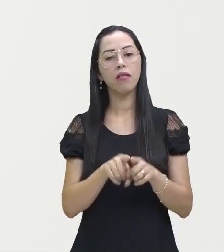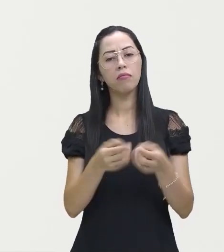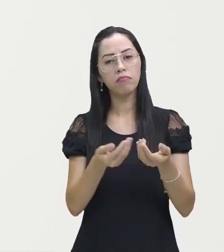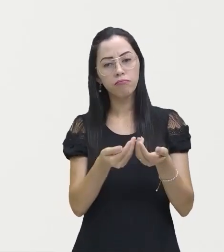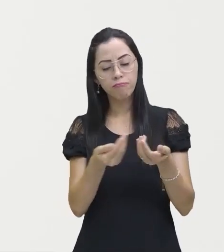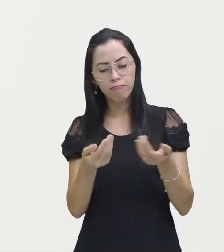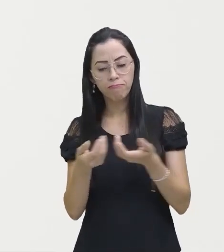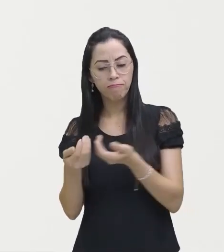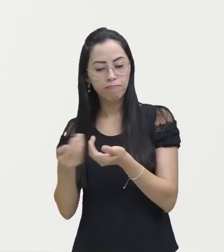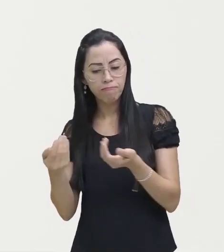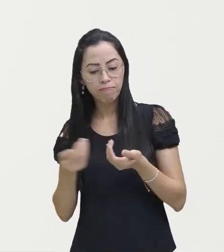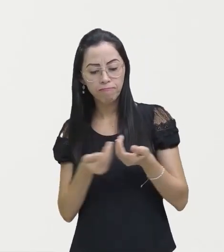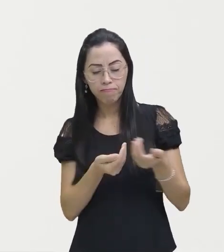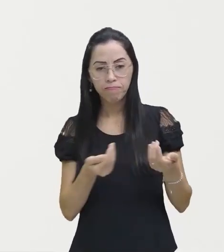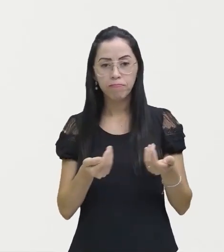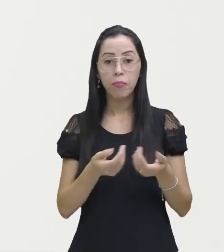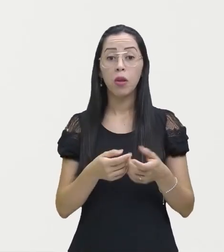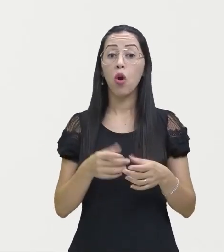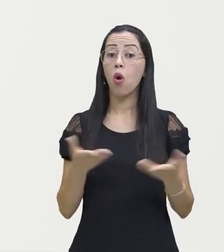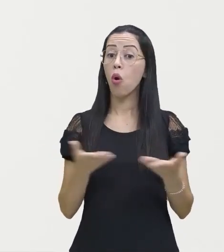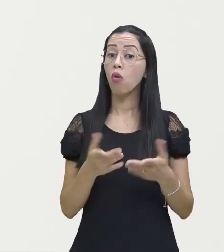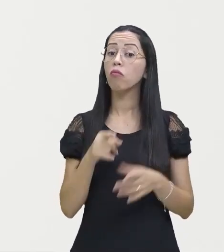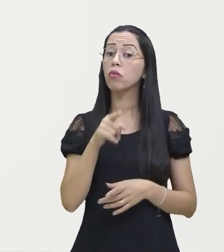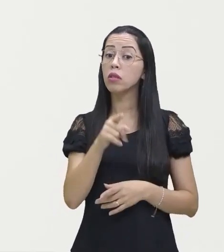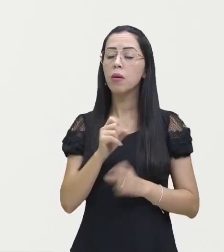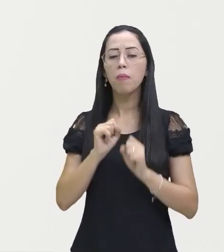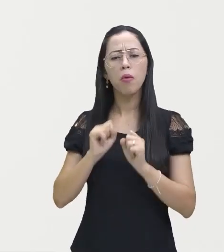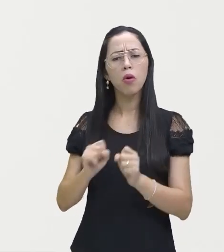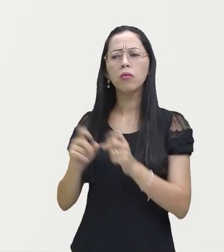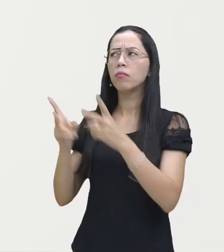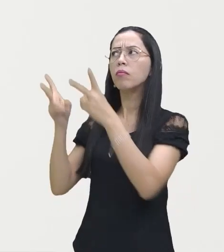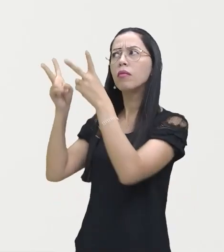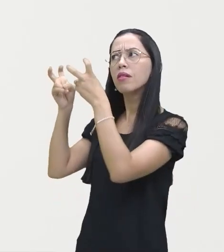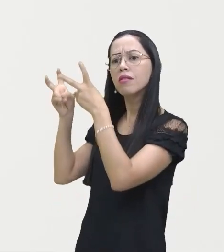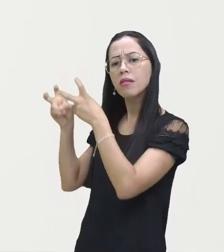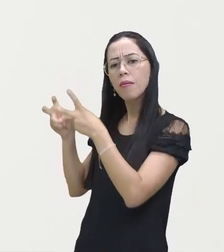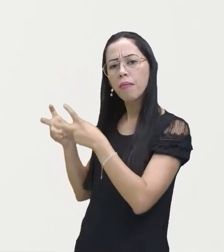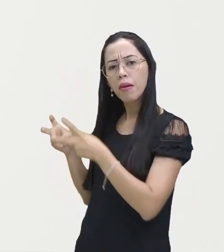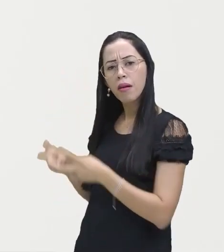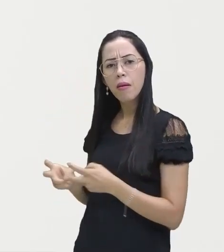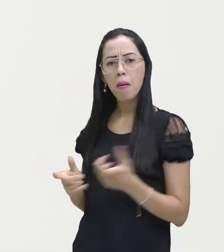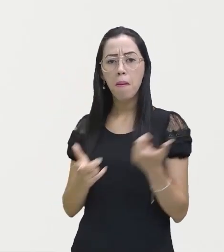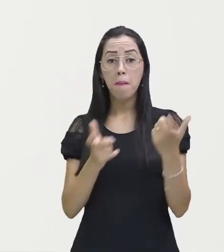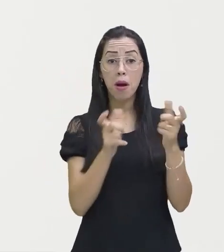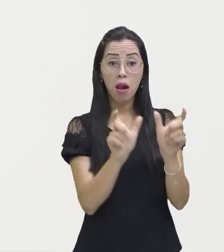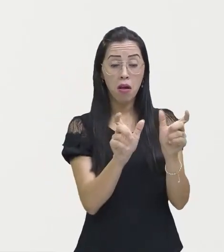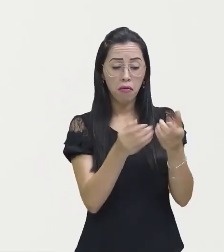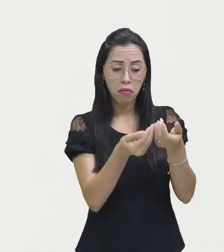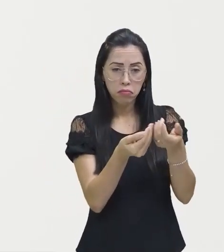Você pode observar aí, então, nesse trecho da música.